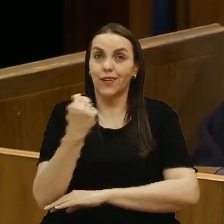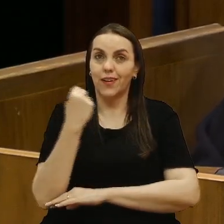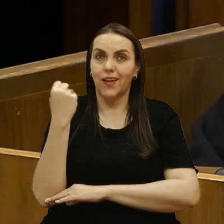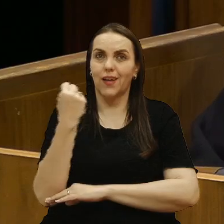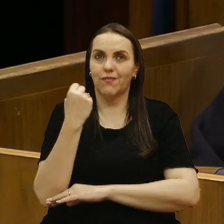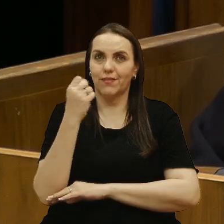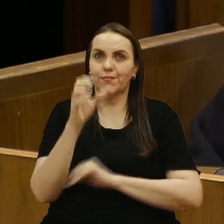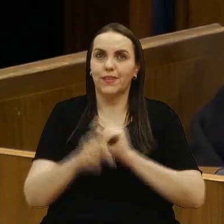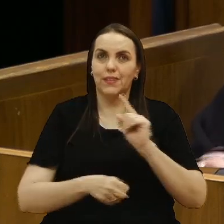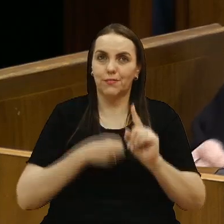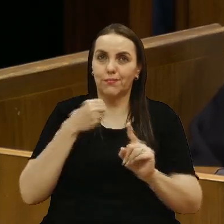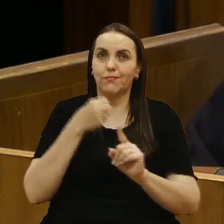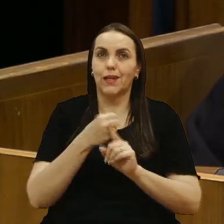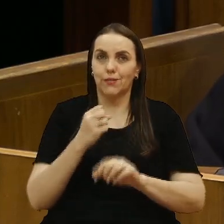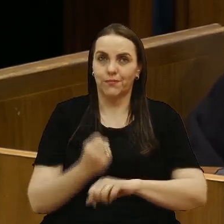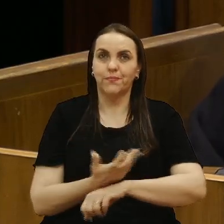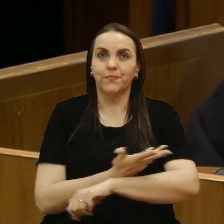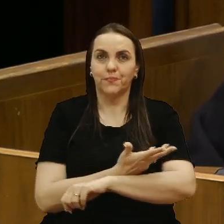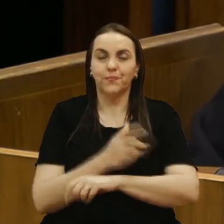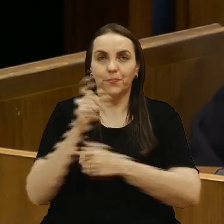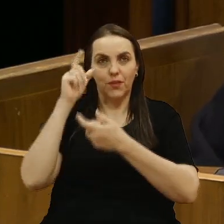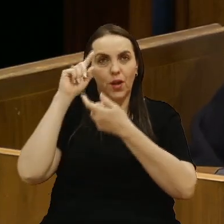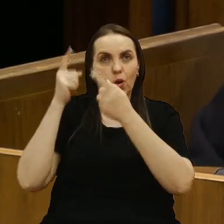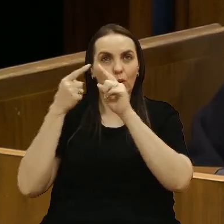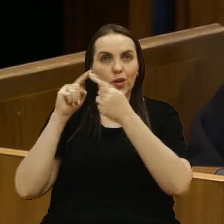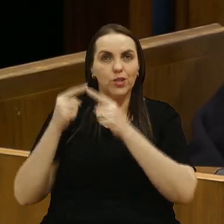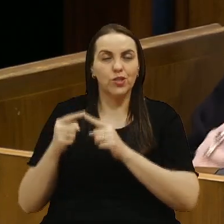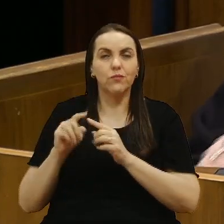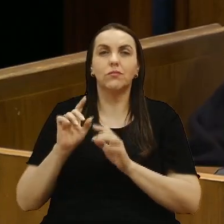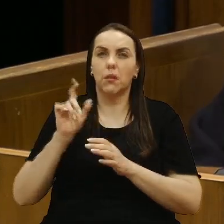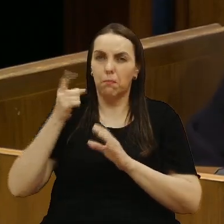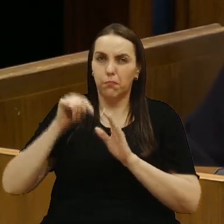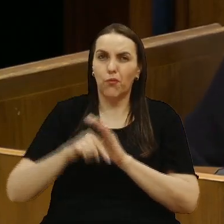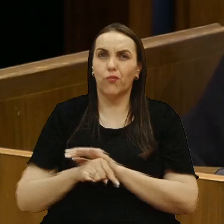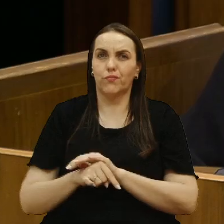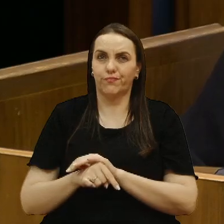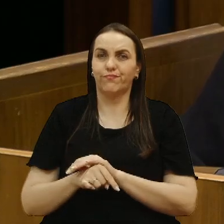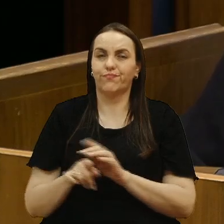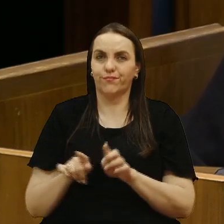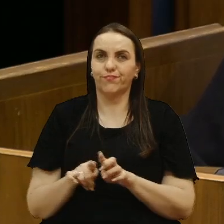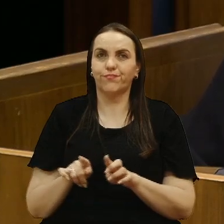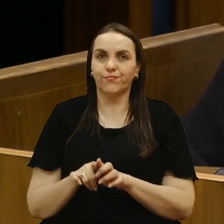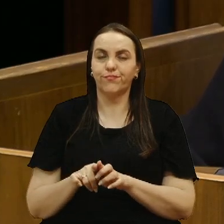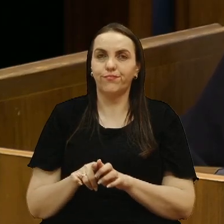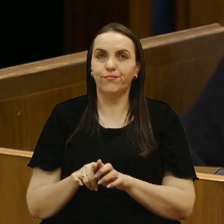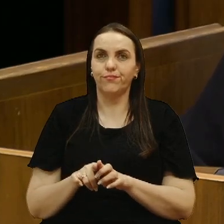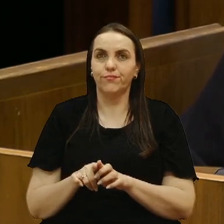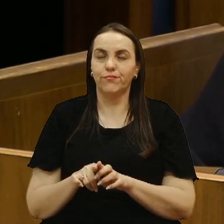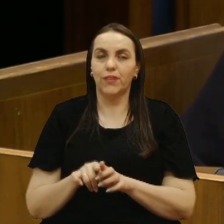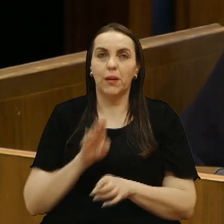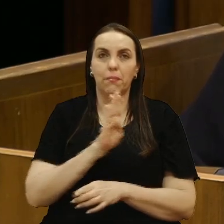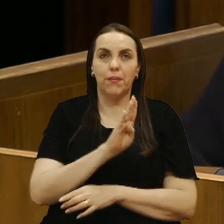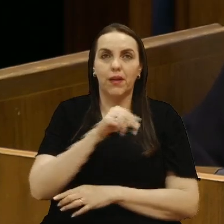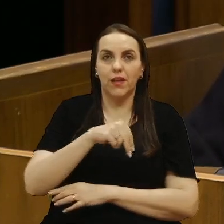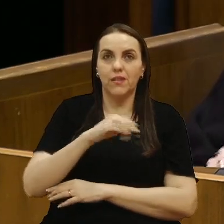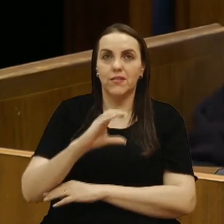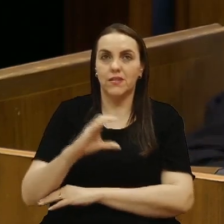impactos emocionais e cognitivos profundos. A própria Base Nacional Comum